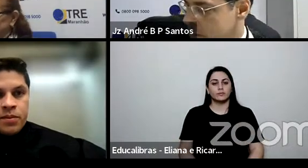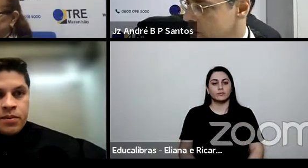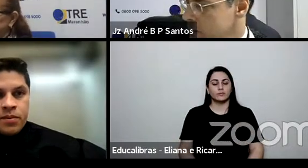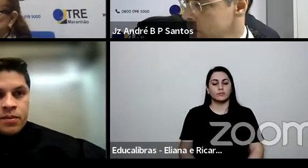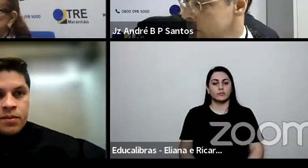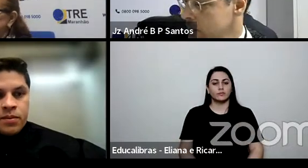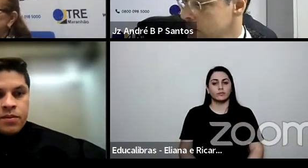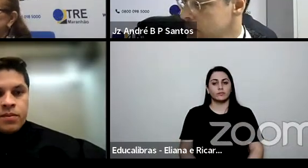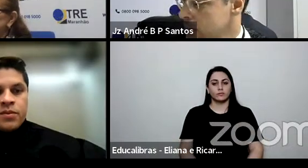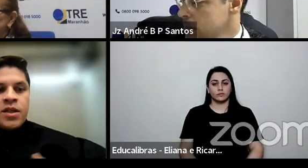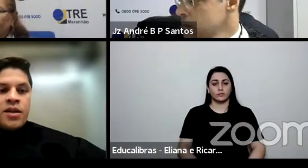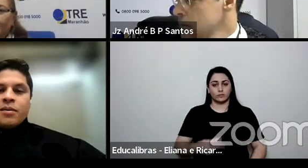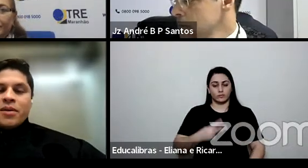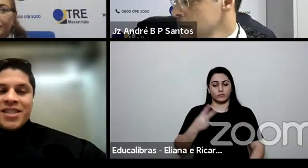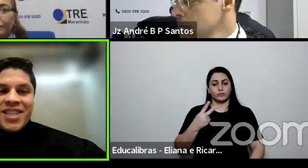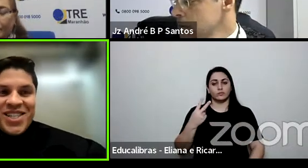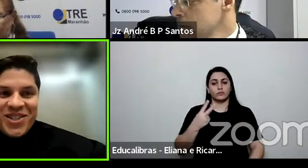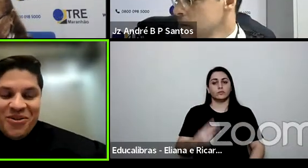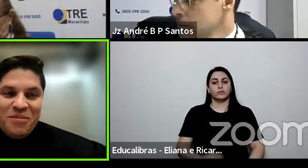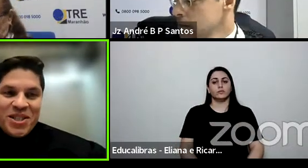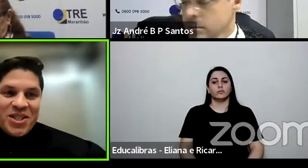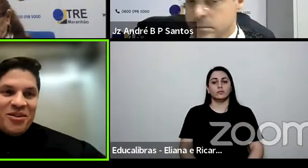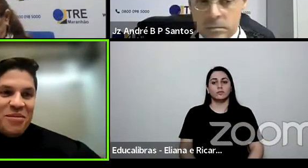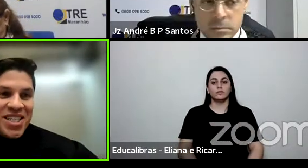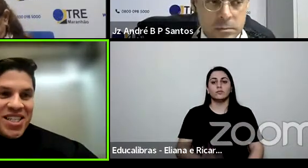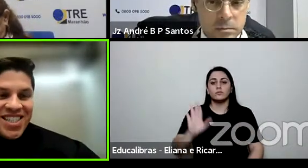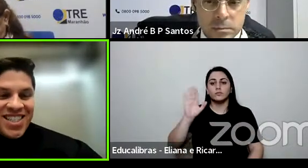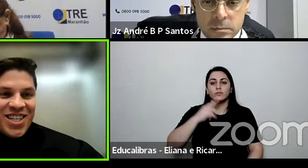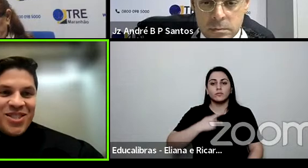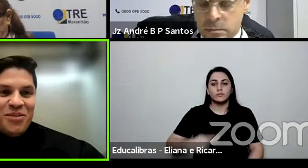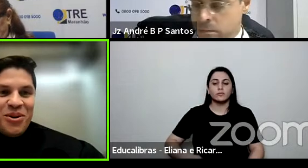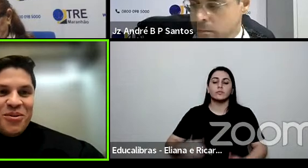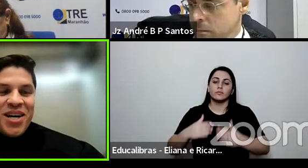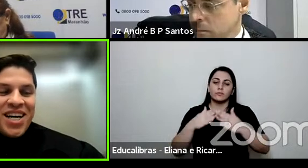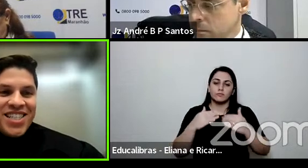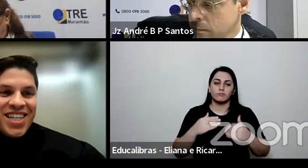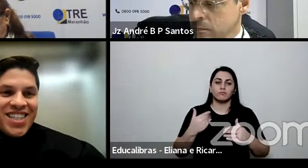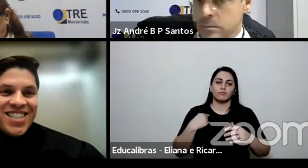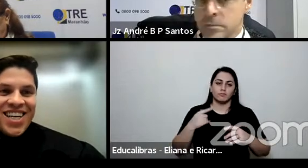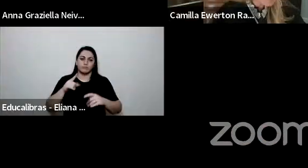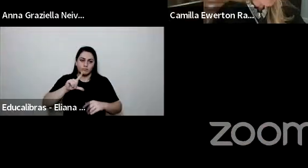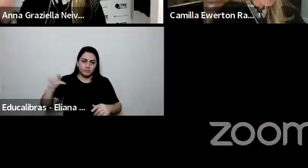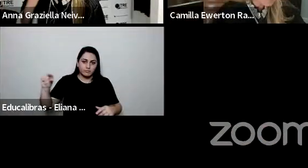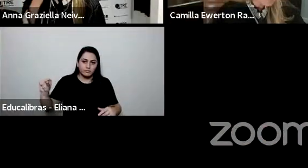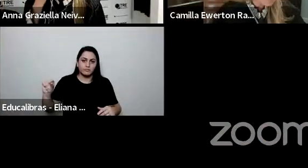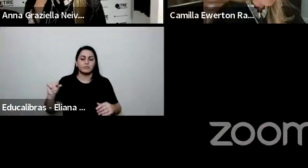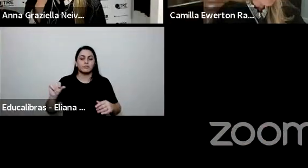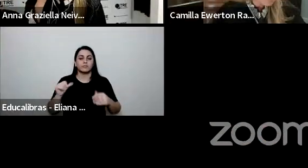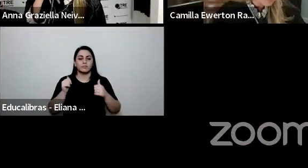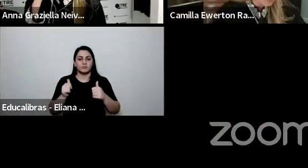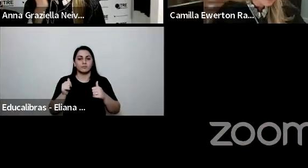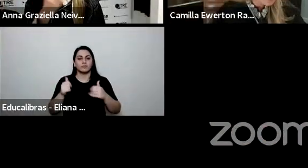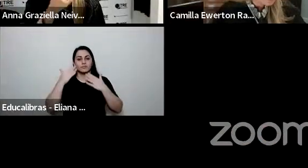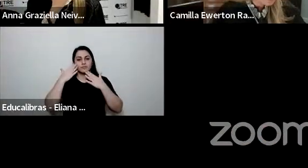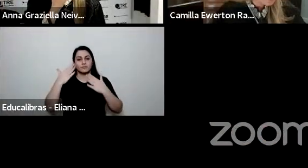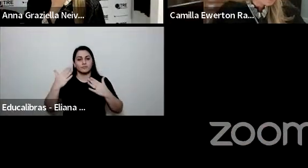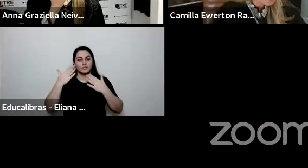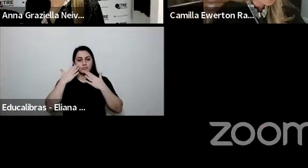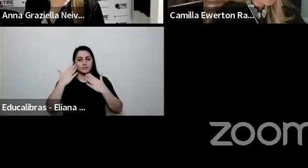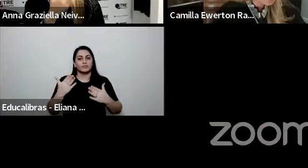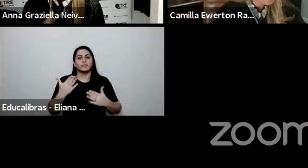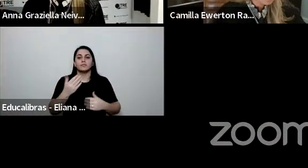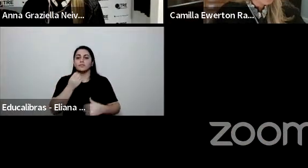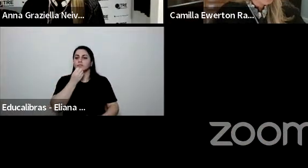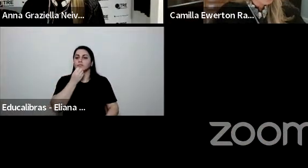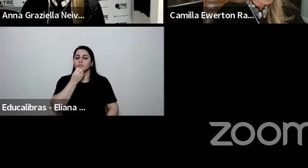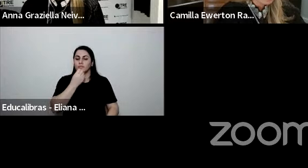e os para o segundo vem que eu vou pedir novamente Licença aqui também a estrada fala muito obrigado e